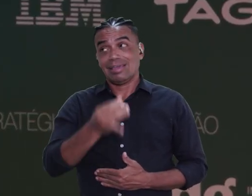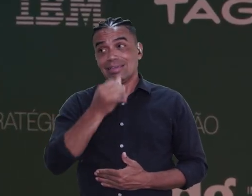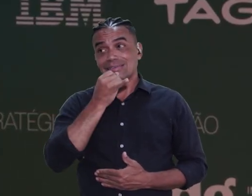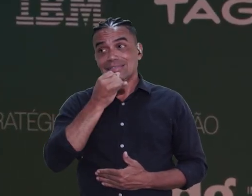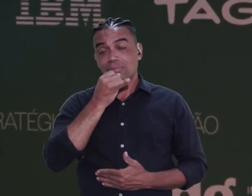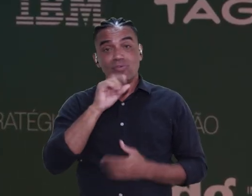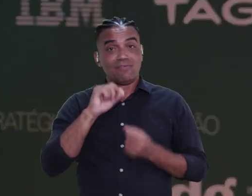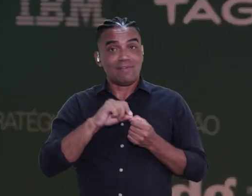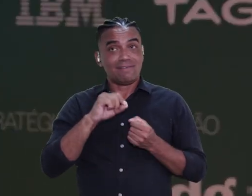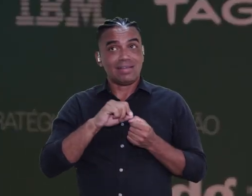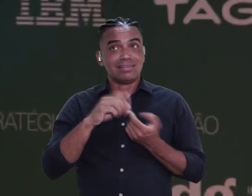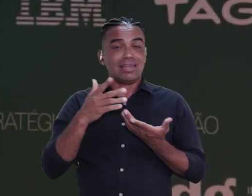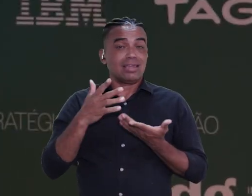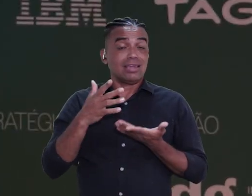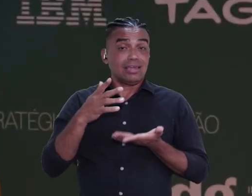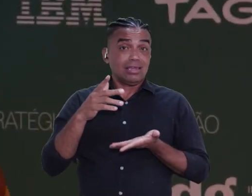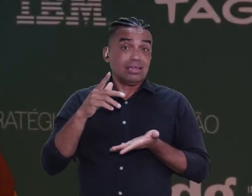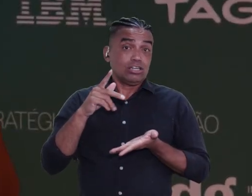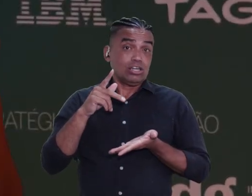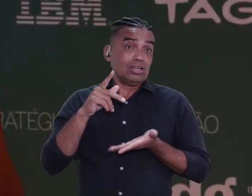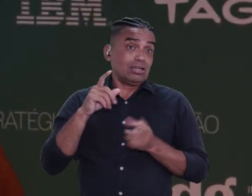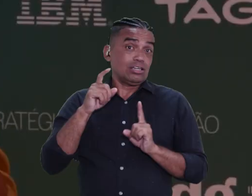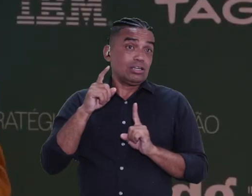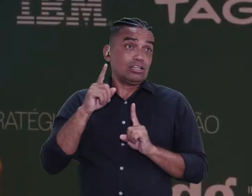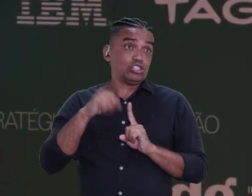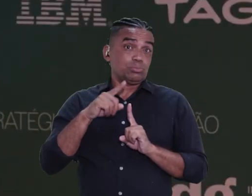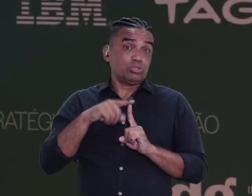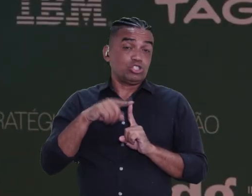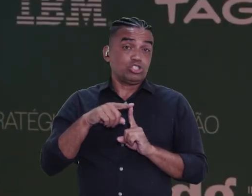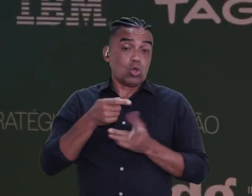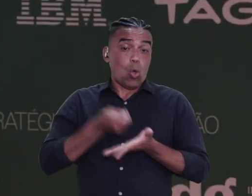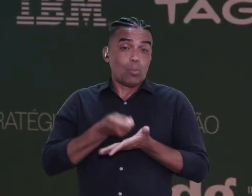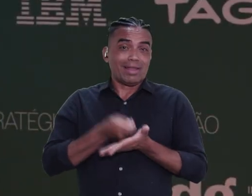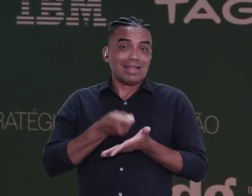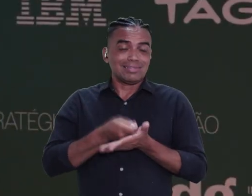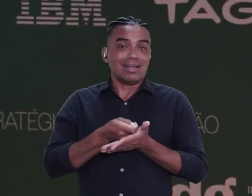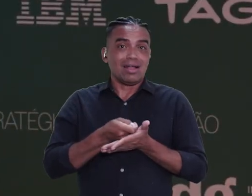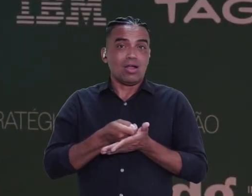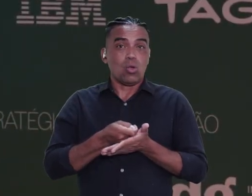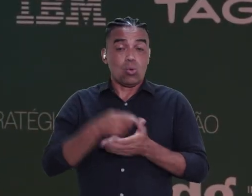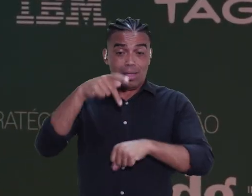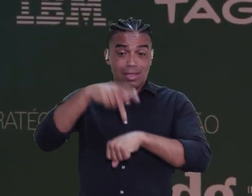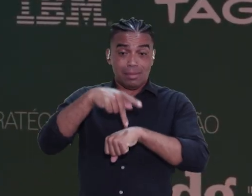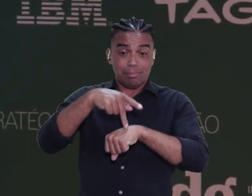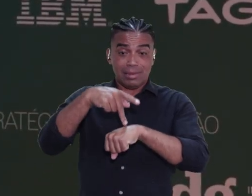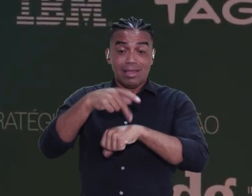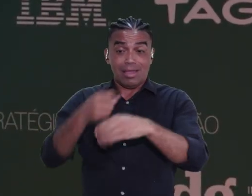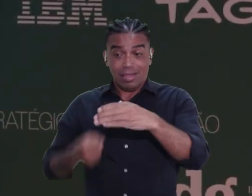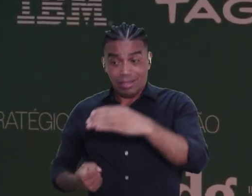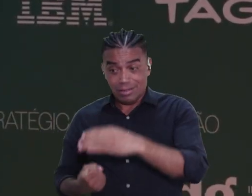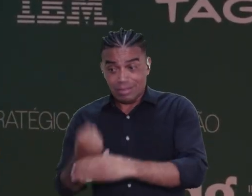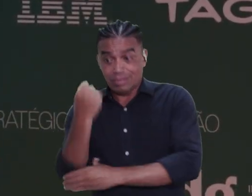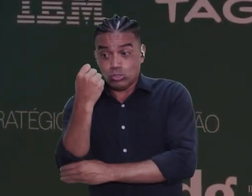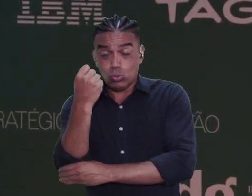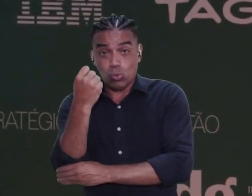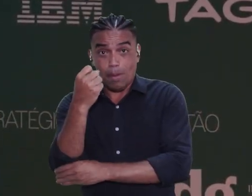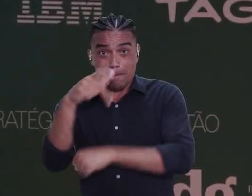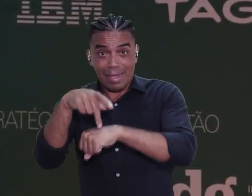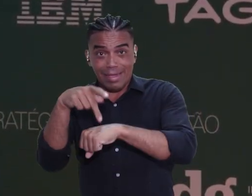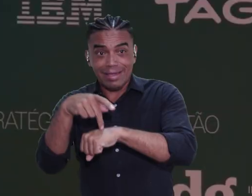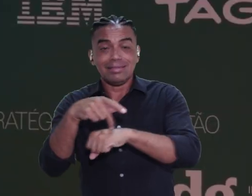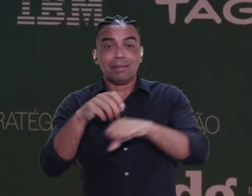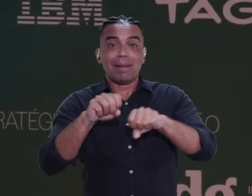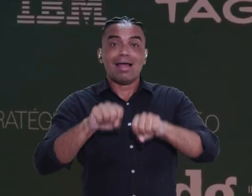enfim, fazer algum tipo de obrigação, de iniciação, para Exu é uma pedra, para Xangô é uma outra